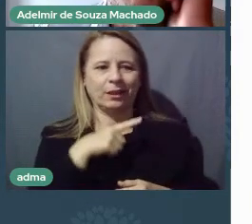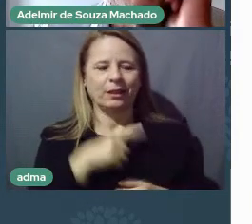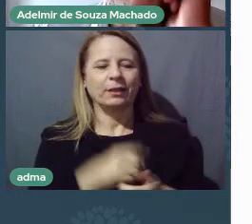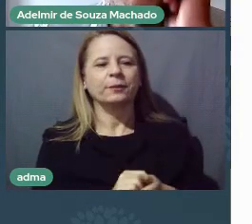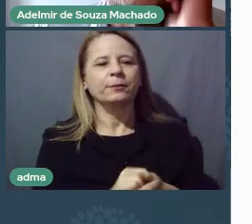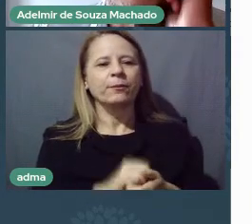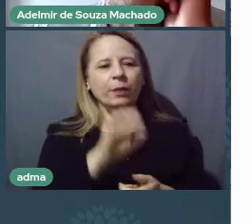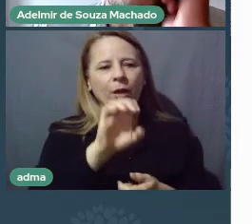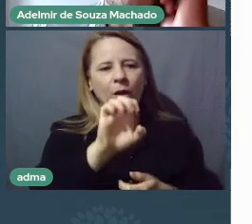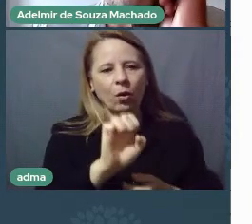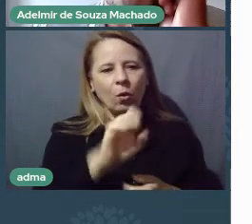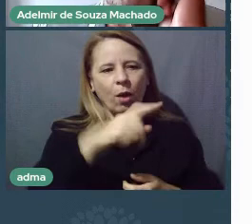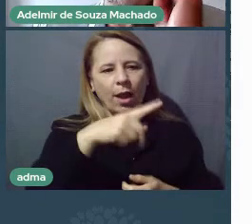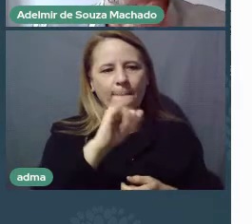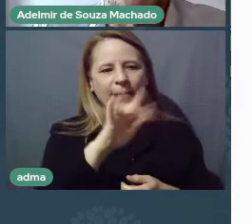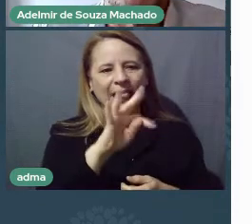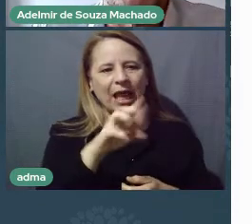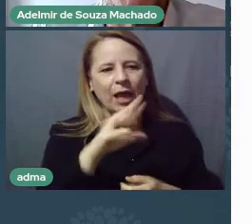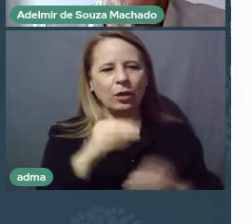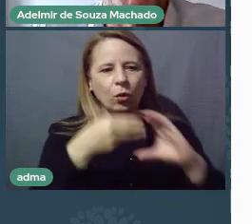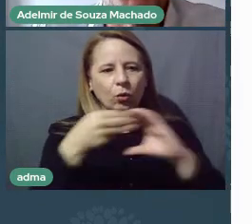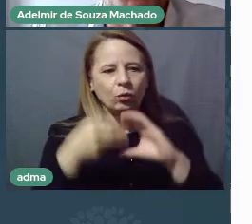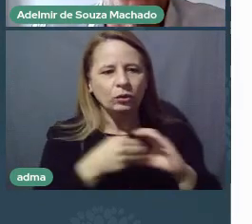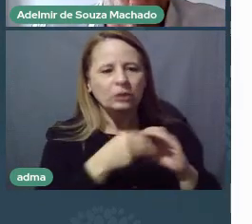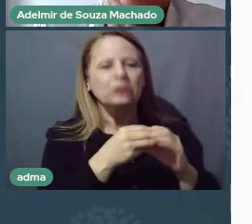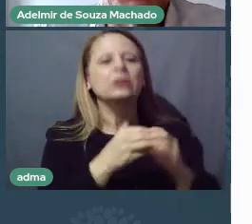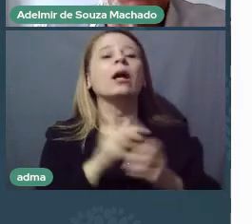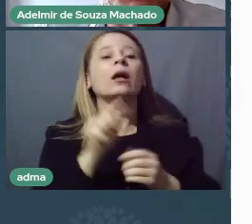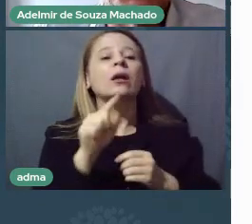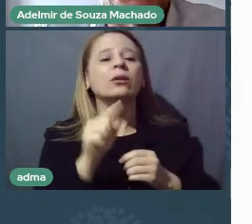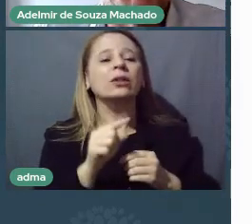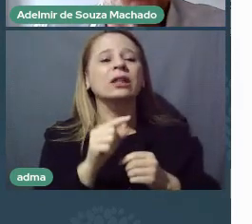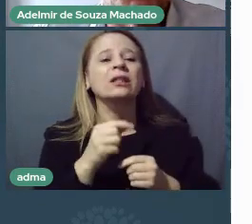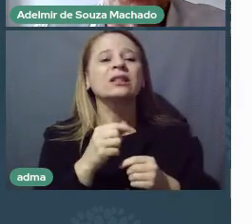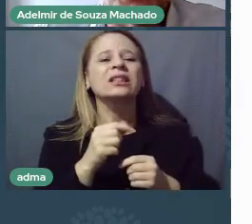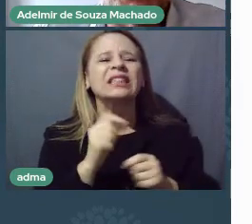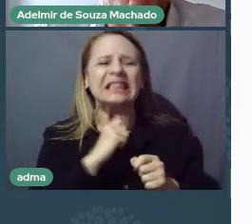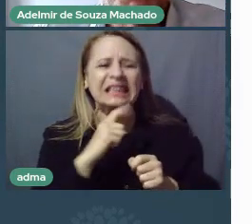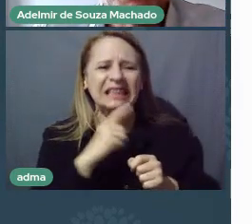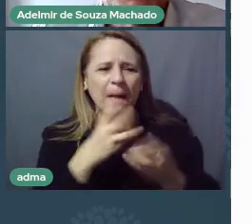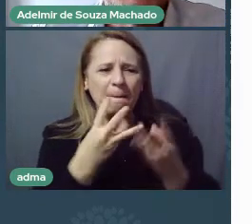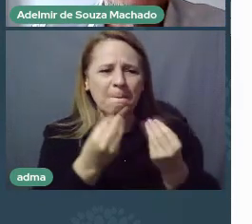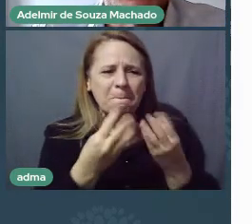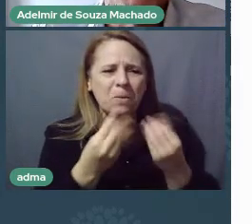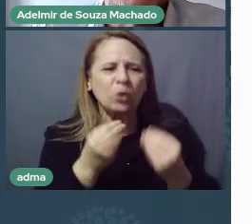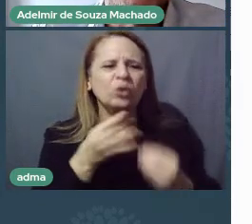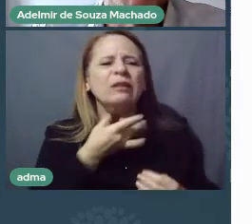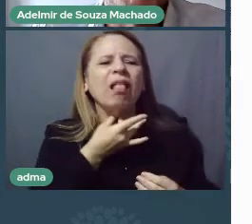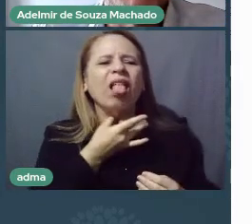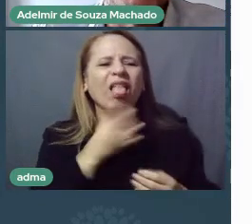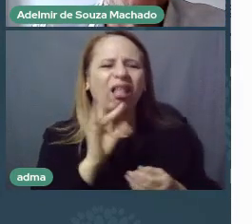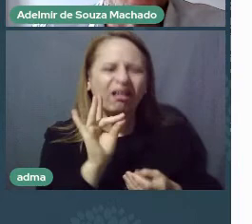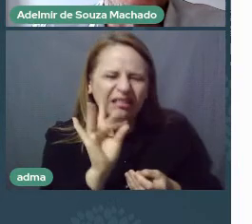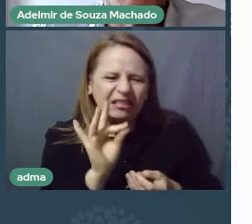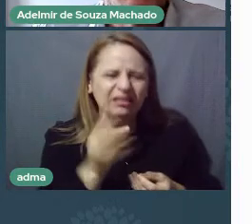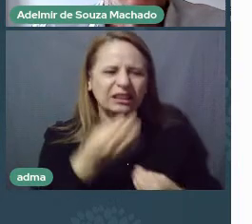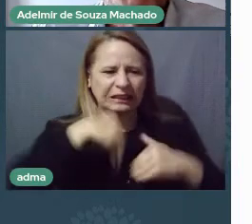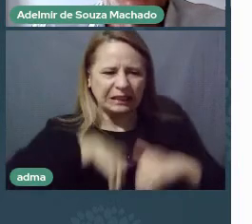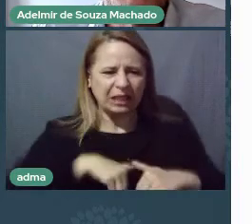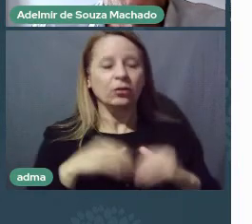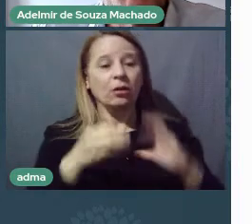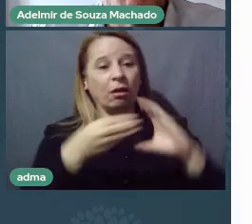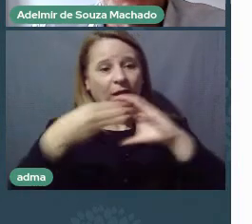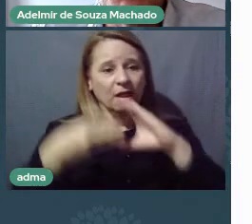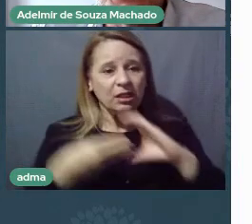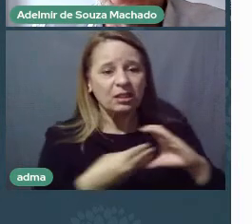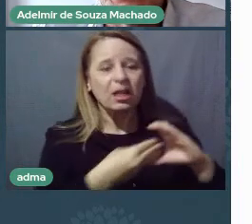brônquico com aquelas células globosas produtoras de muco, bastante muco aqui, ó, e células inflamatórias,